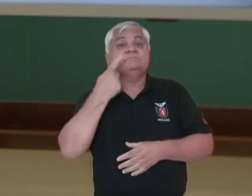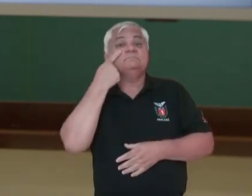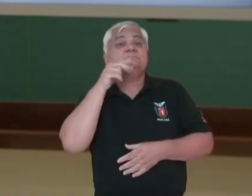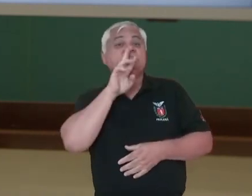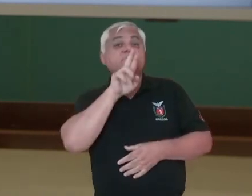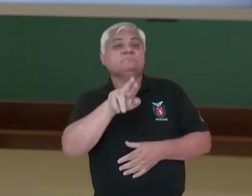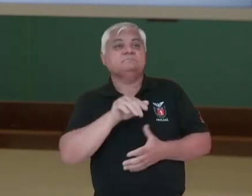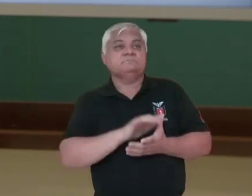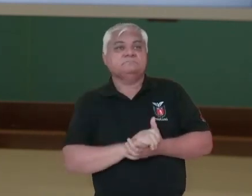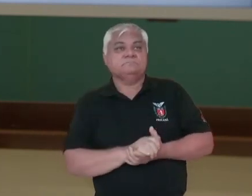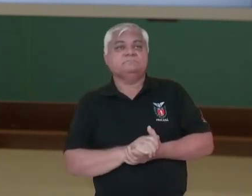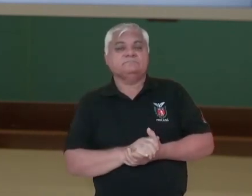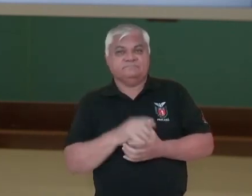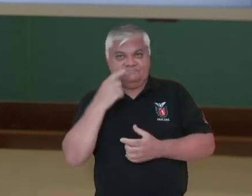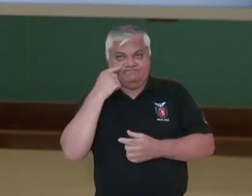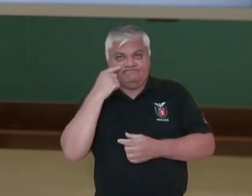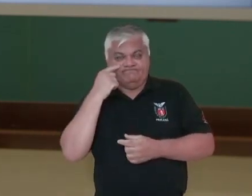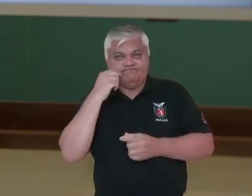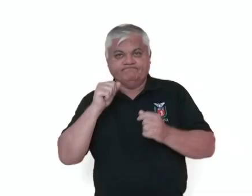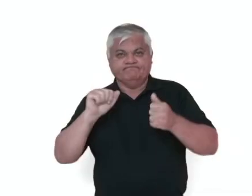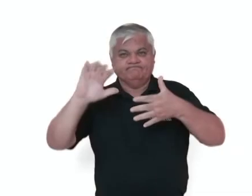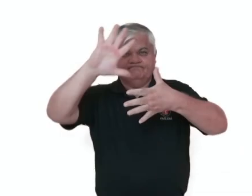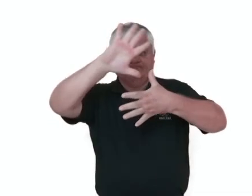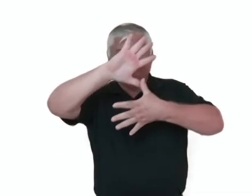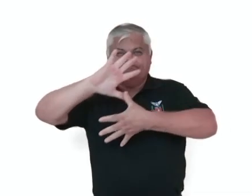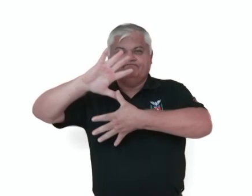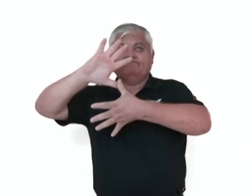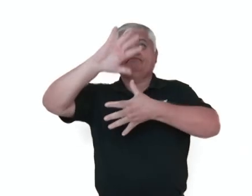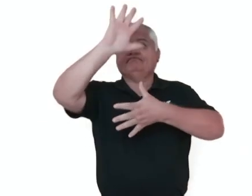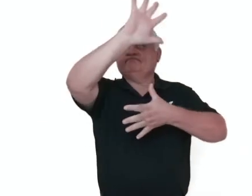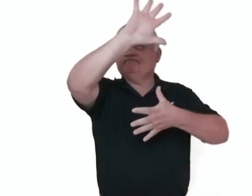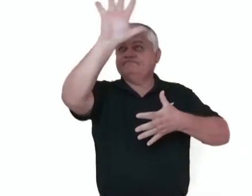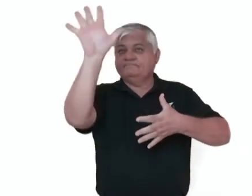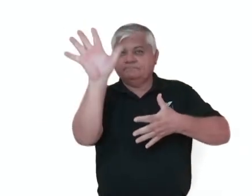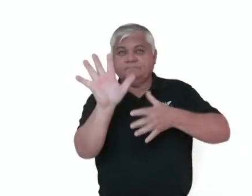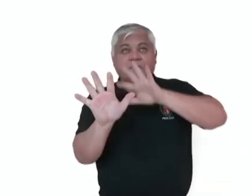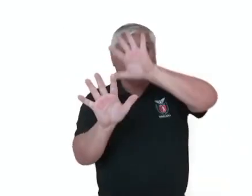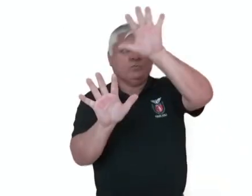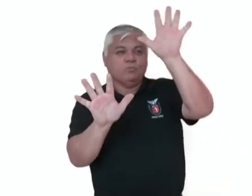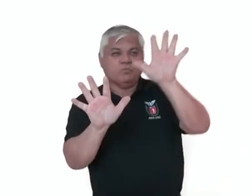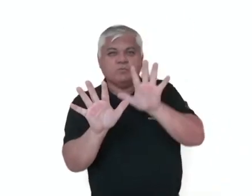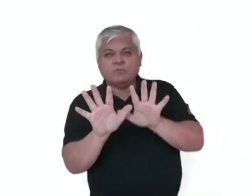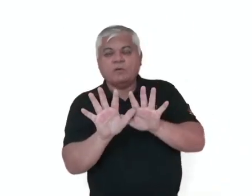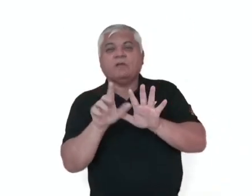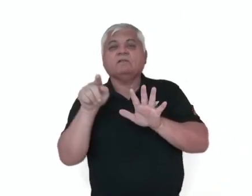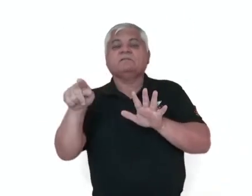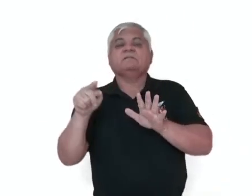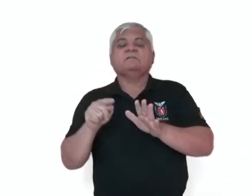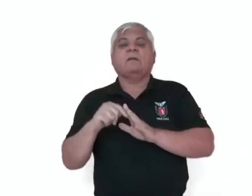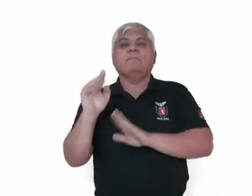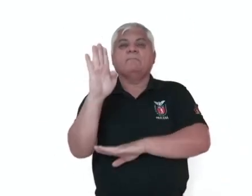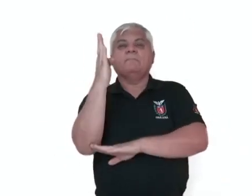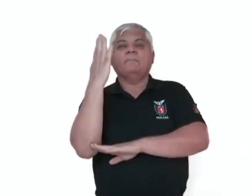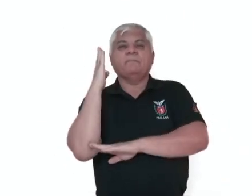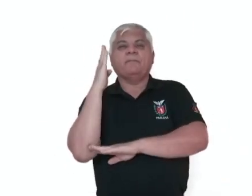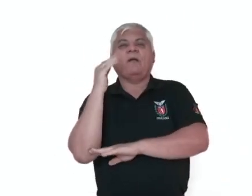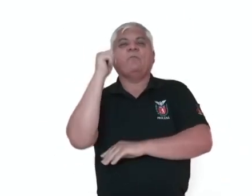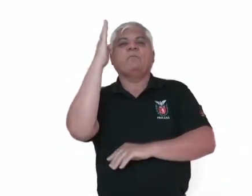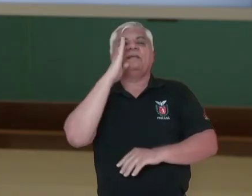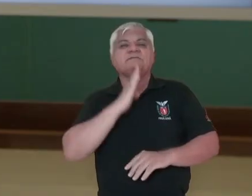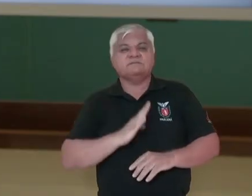Então aqui nós temos os mapas que mostram, né, atividades como as áreas de ocorrência de pau-brasil, que foi uma